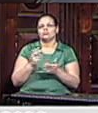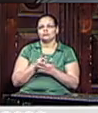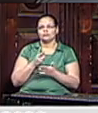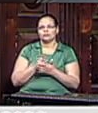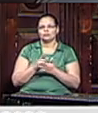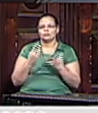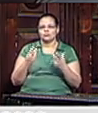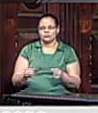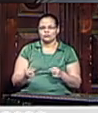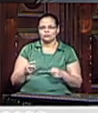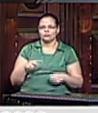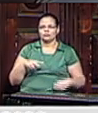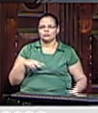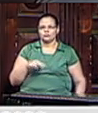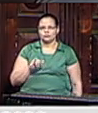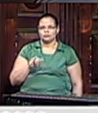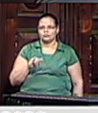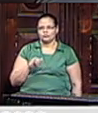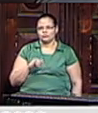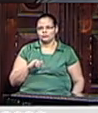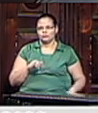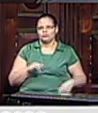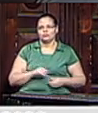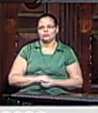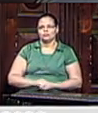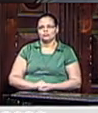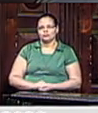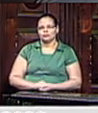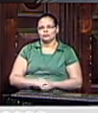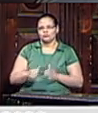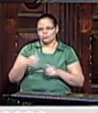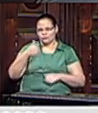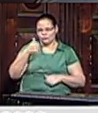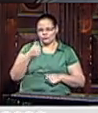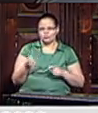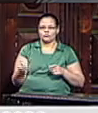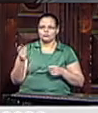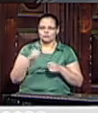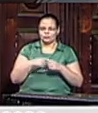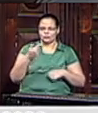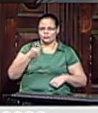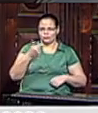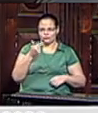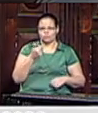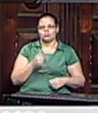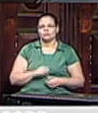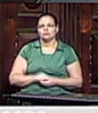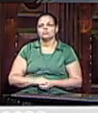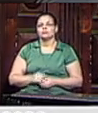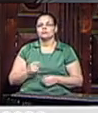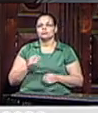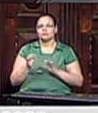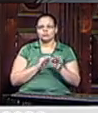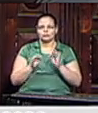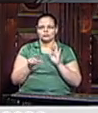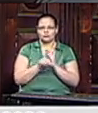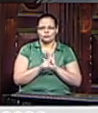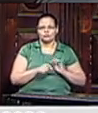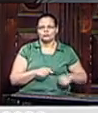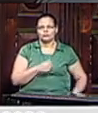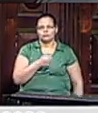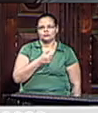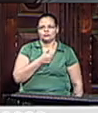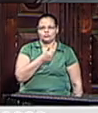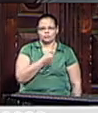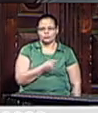permaneçam como estão. Aprovado. Em primeira, retorna em segunda. Anuncio o projeto de lei número 1799